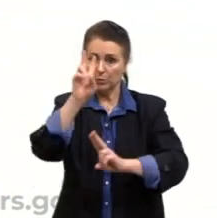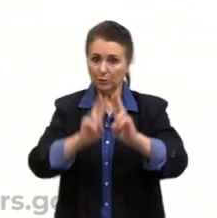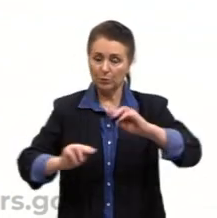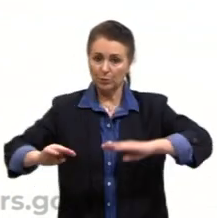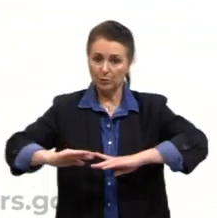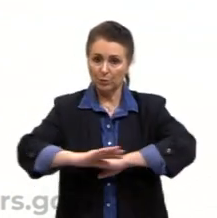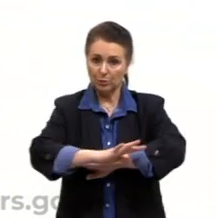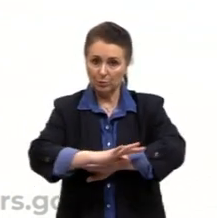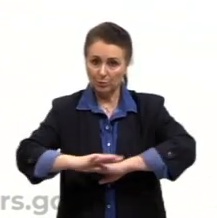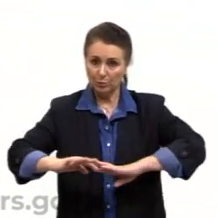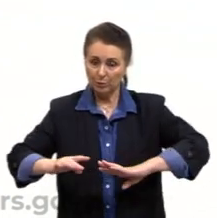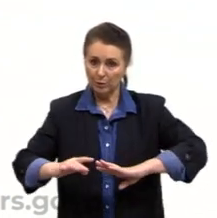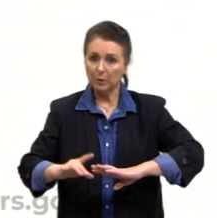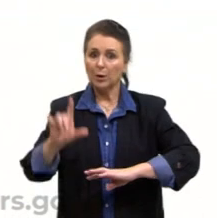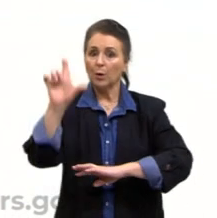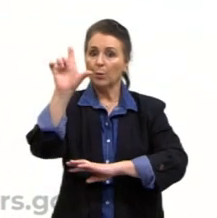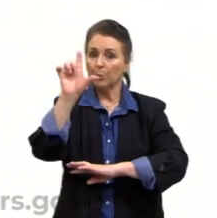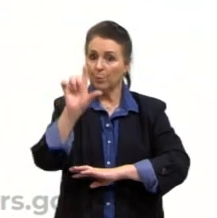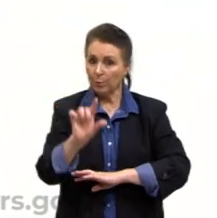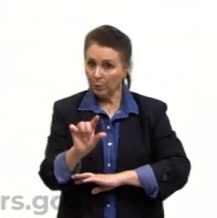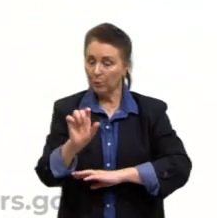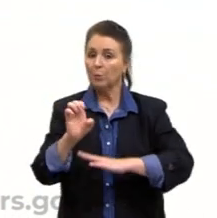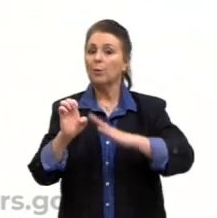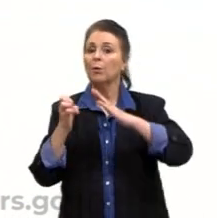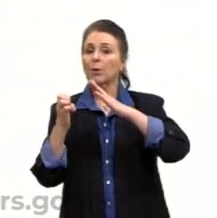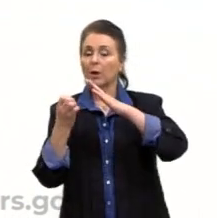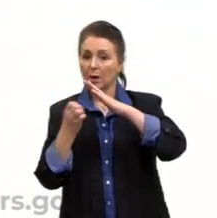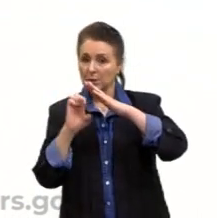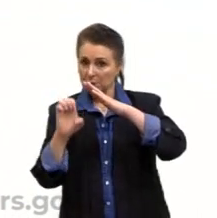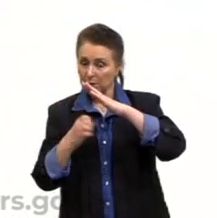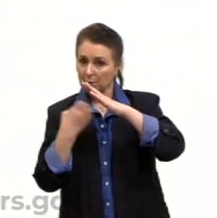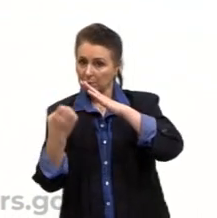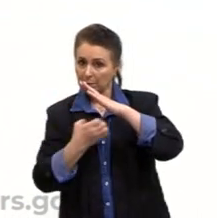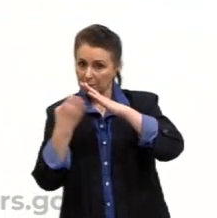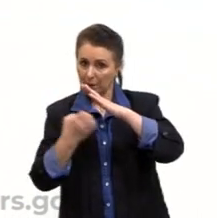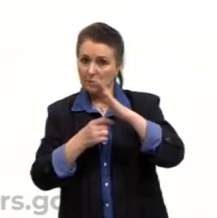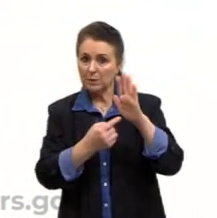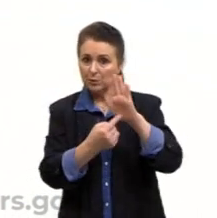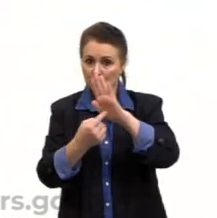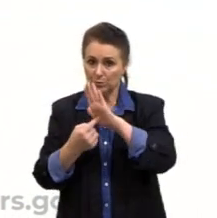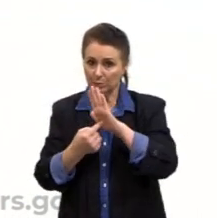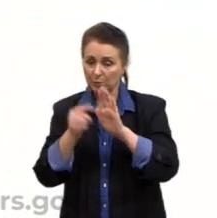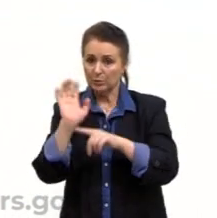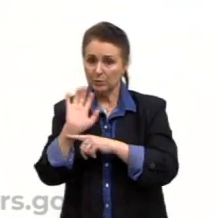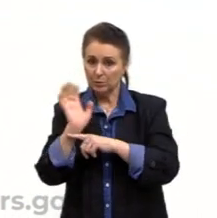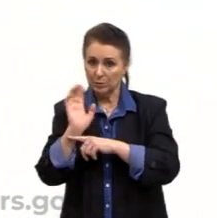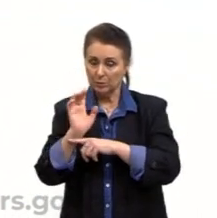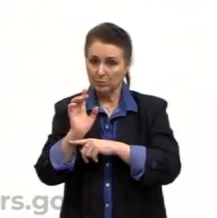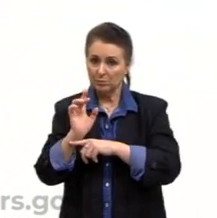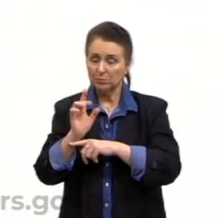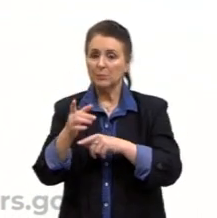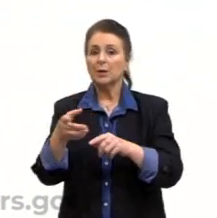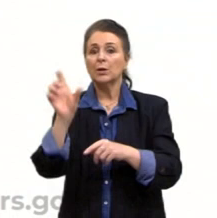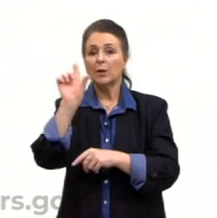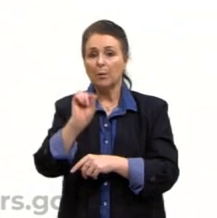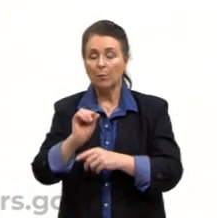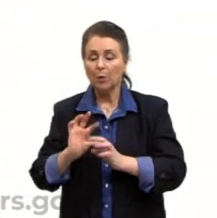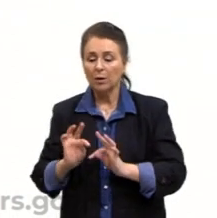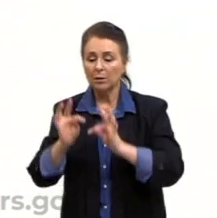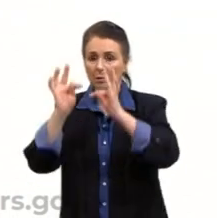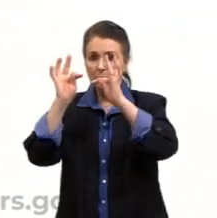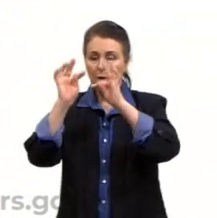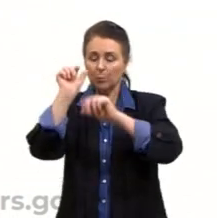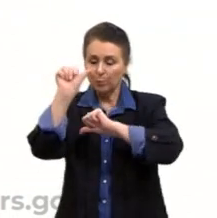baixa capitalização das empresas exibidoras, as mudanças tecnológicas, entre outros fatores, alteraram